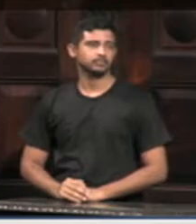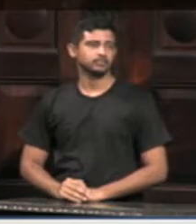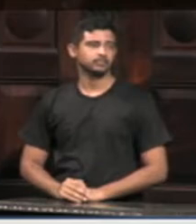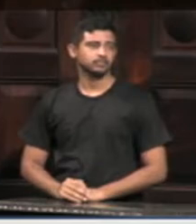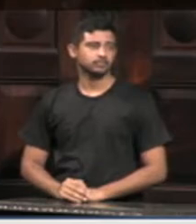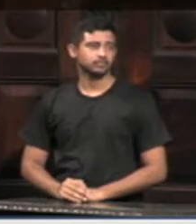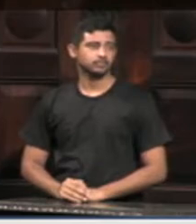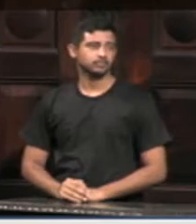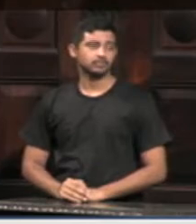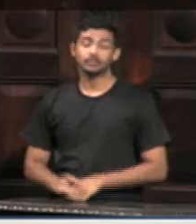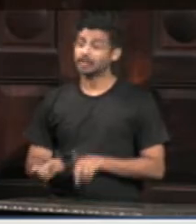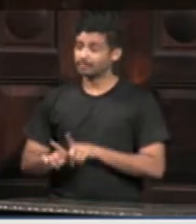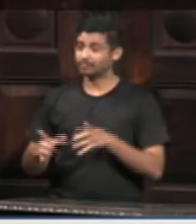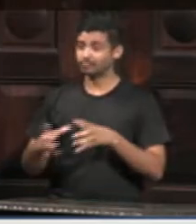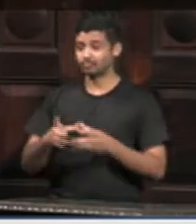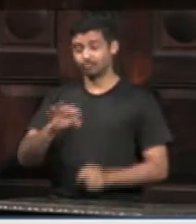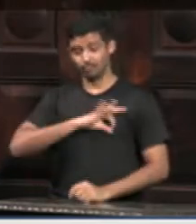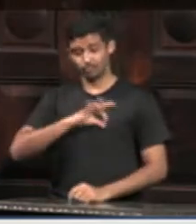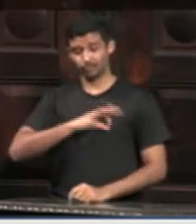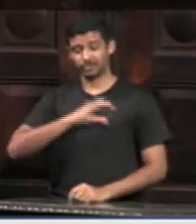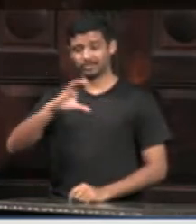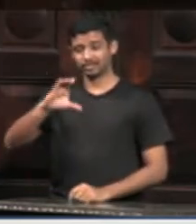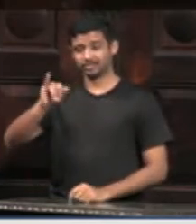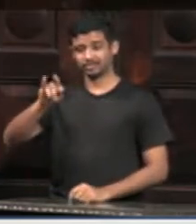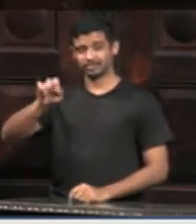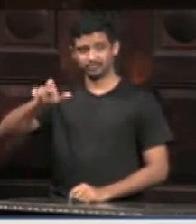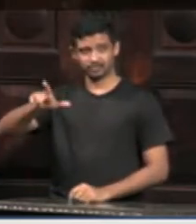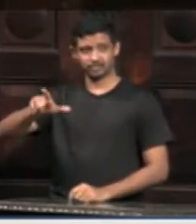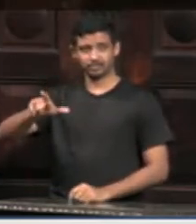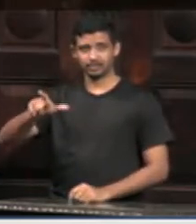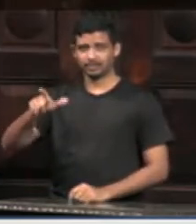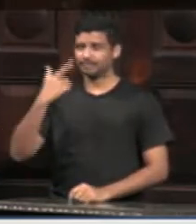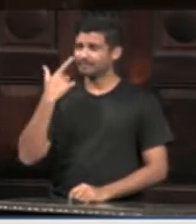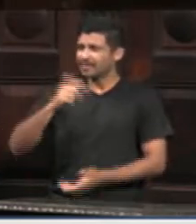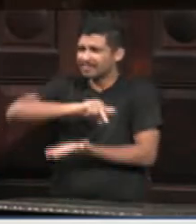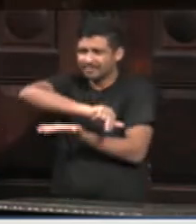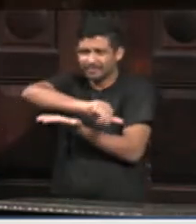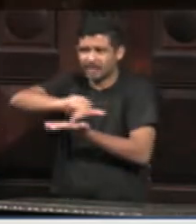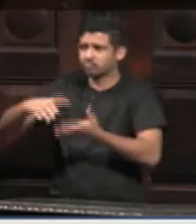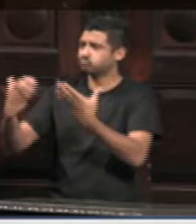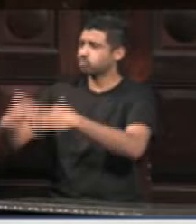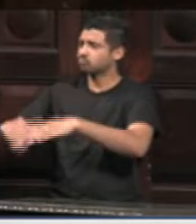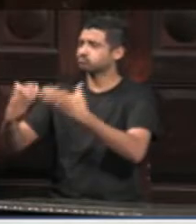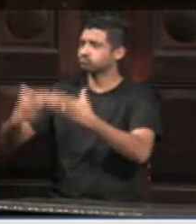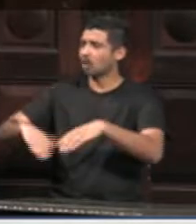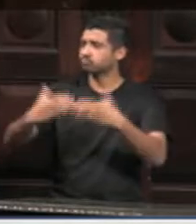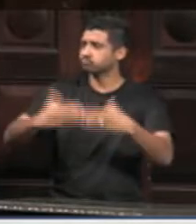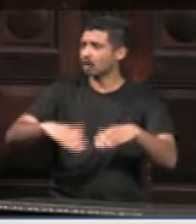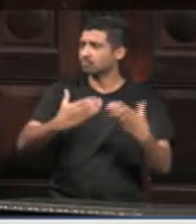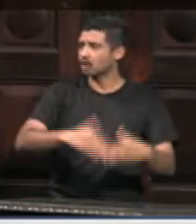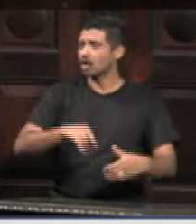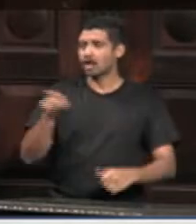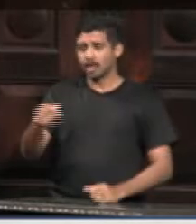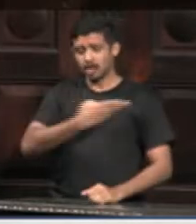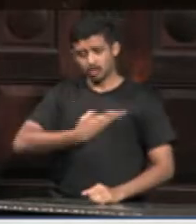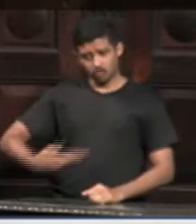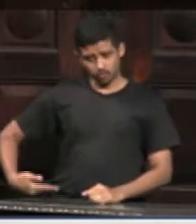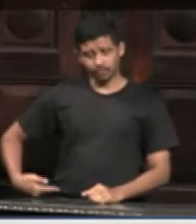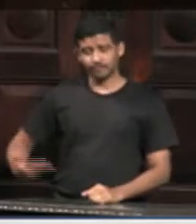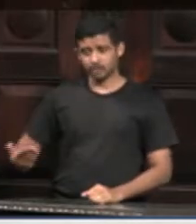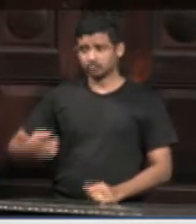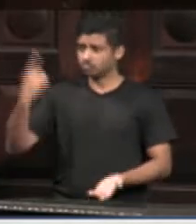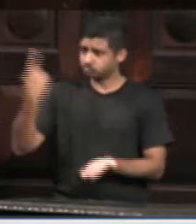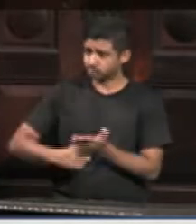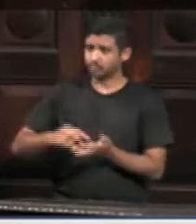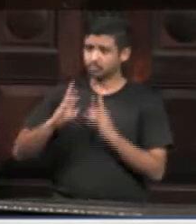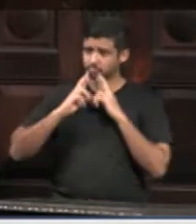a própria polícia civil, os concursos já realizados, que o governo cumpra o resultado e admita